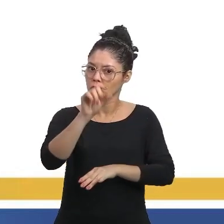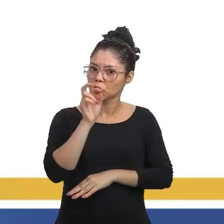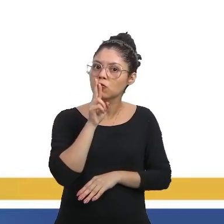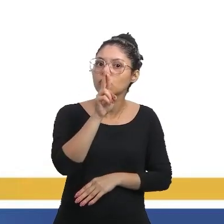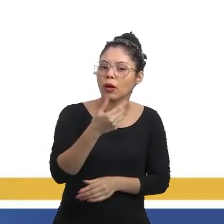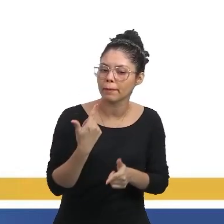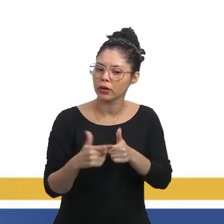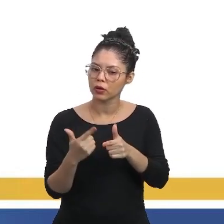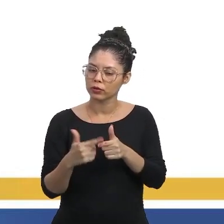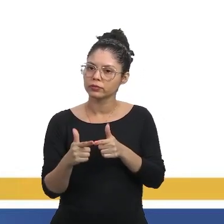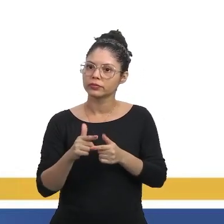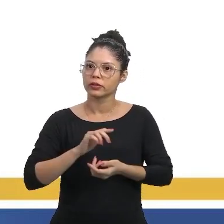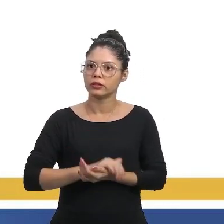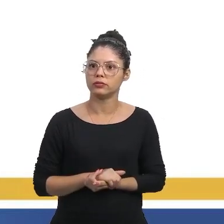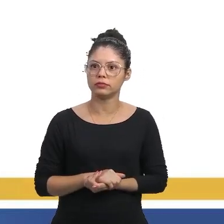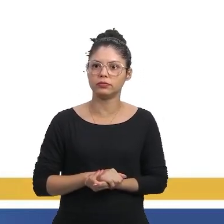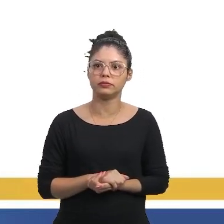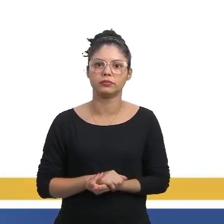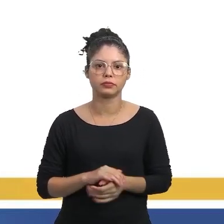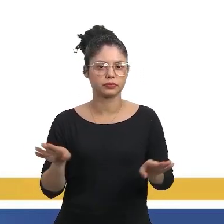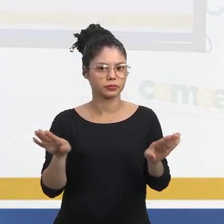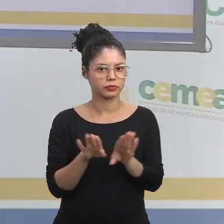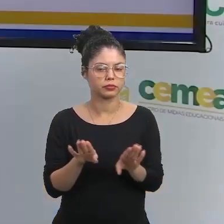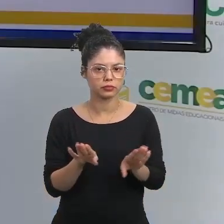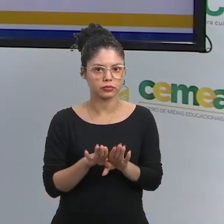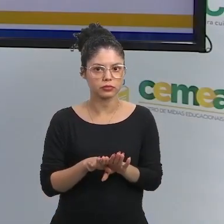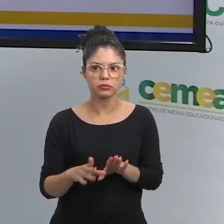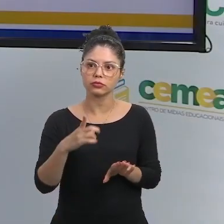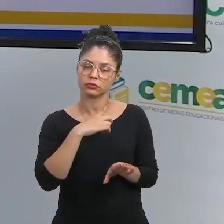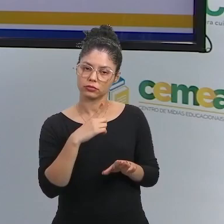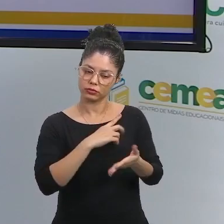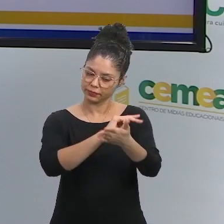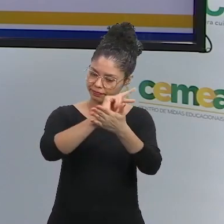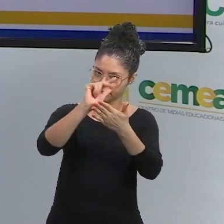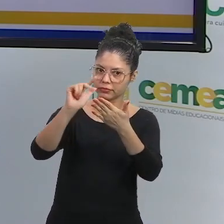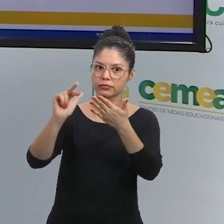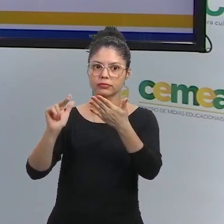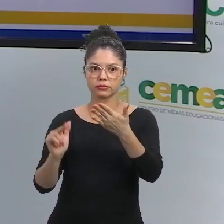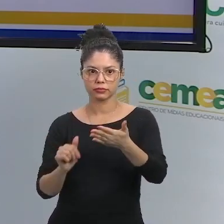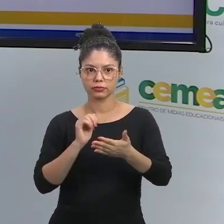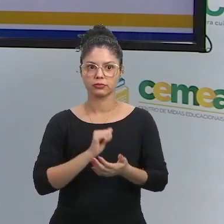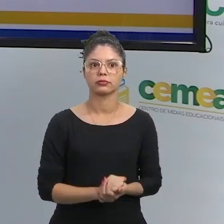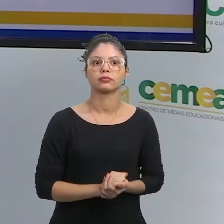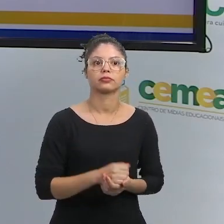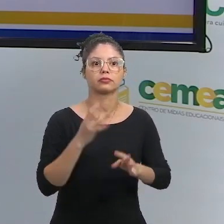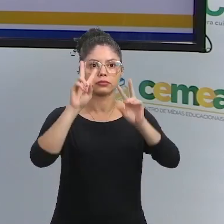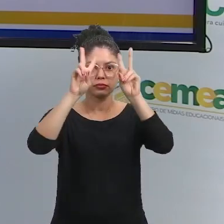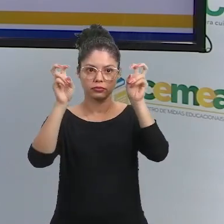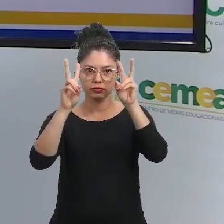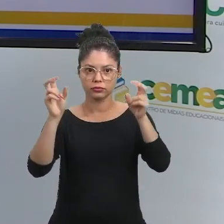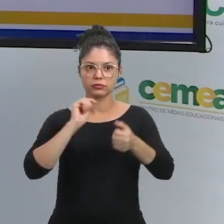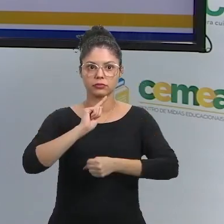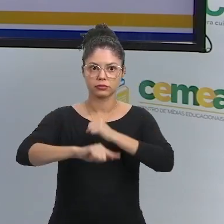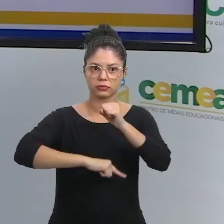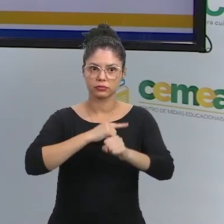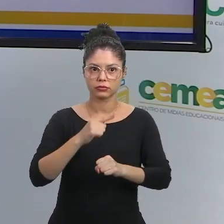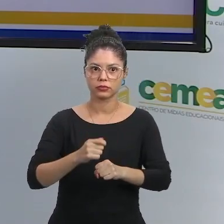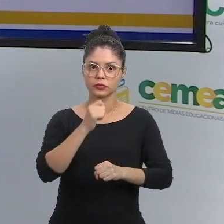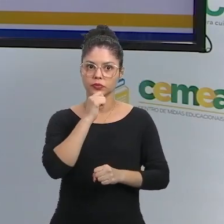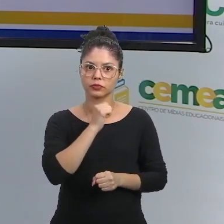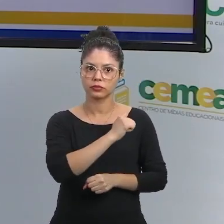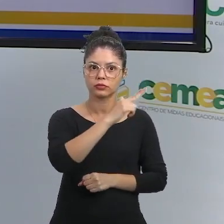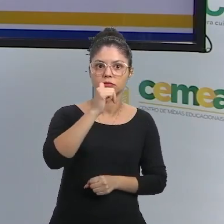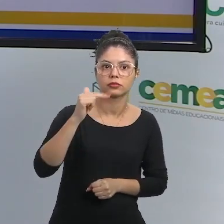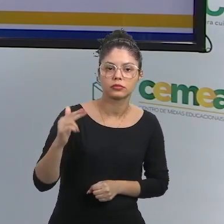para o problema de Rutherford. Então, assim, existem várias teorias atômicas porque nunca um